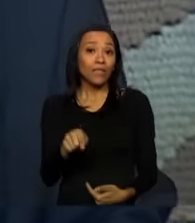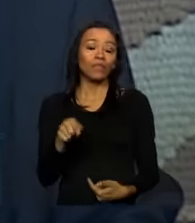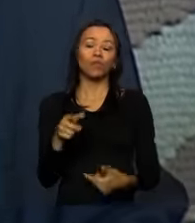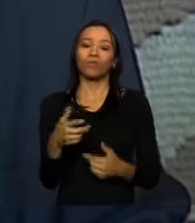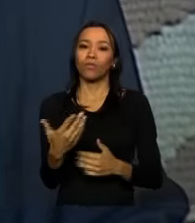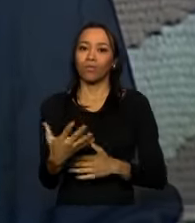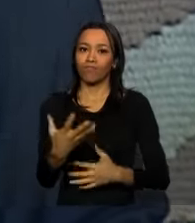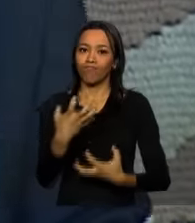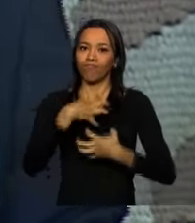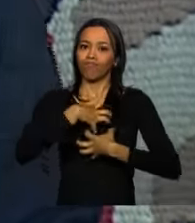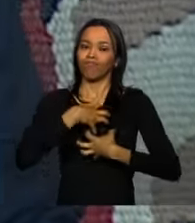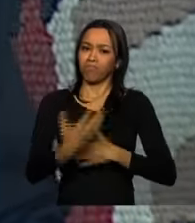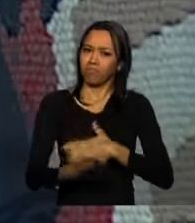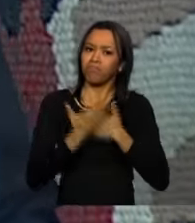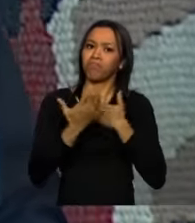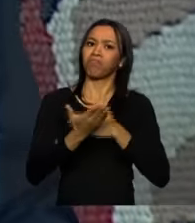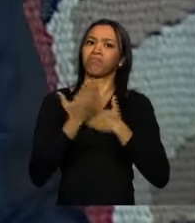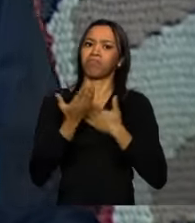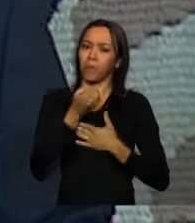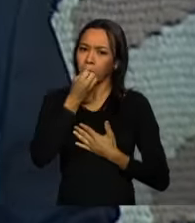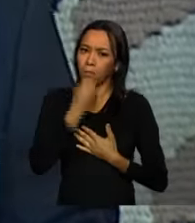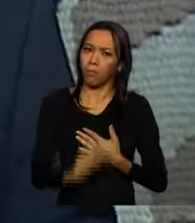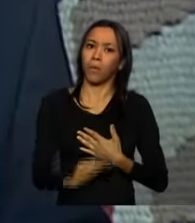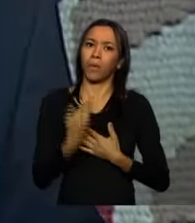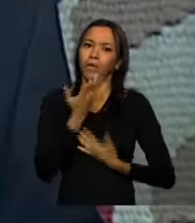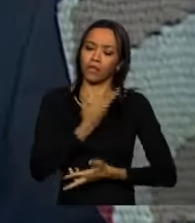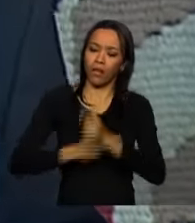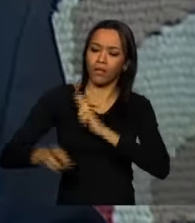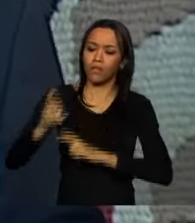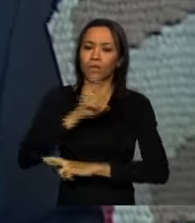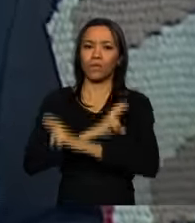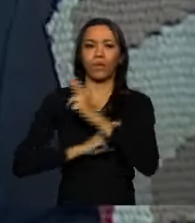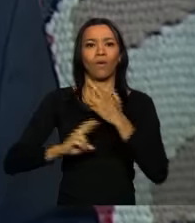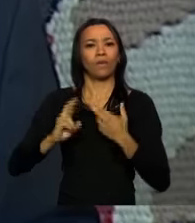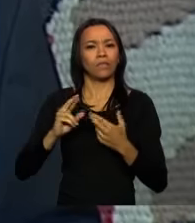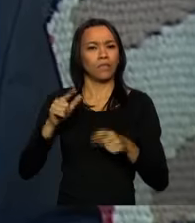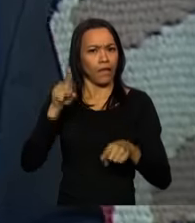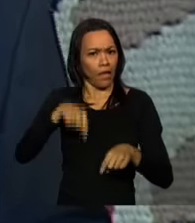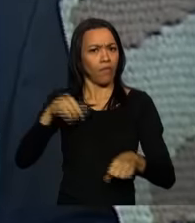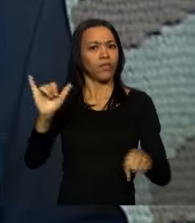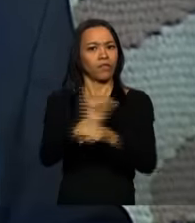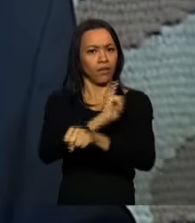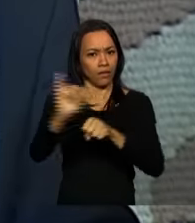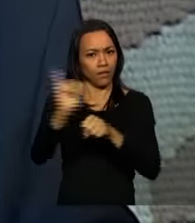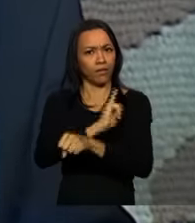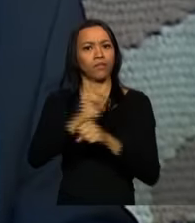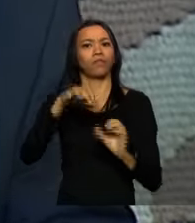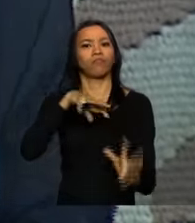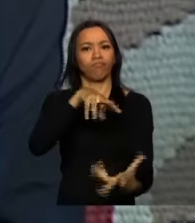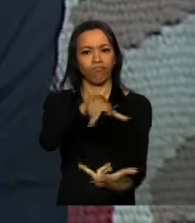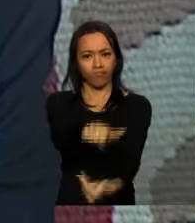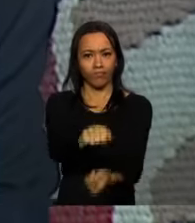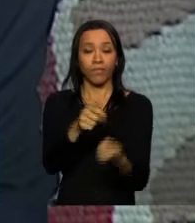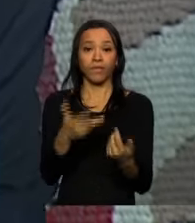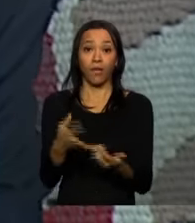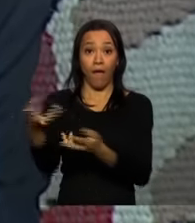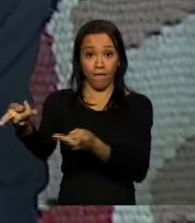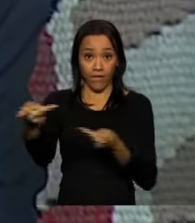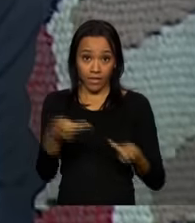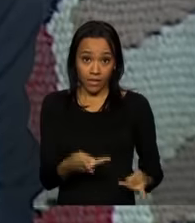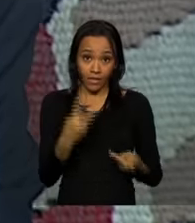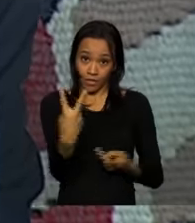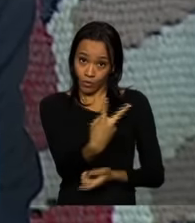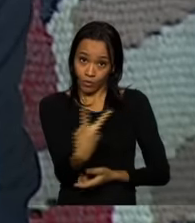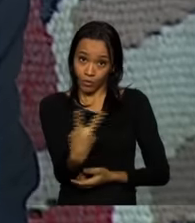nos motivou a elevar nossas relações diplomáticas a uma parceria estratégica global. A visita de Suas